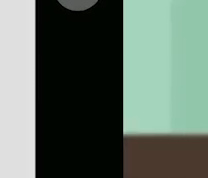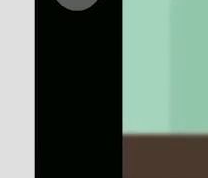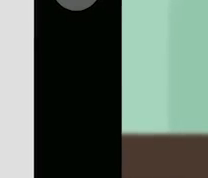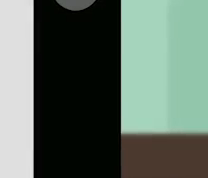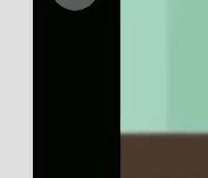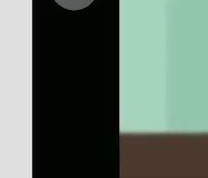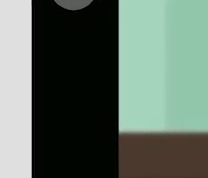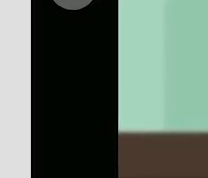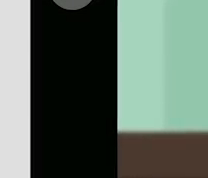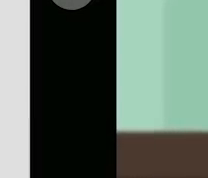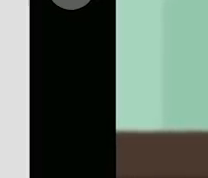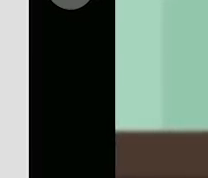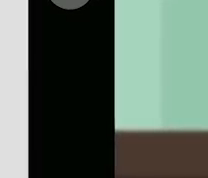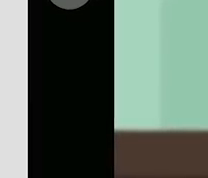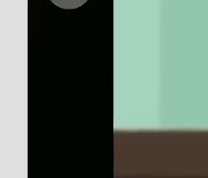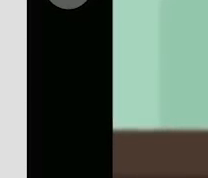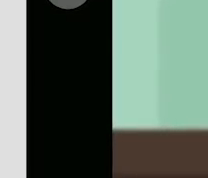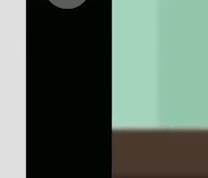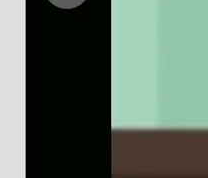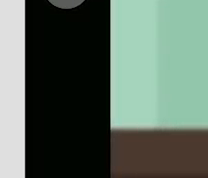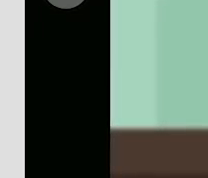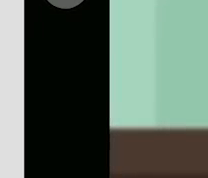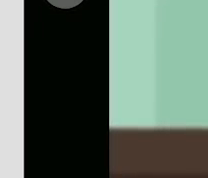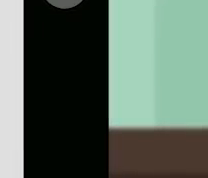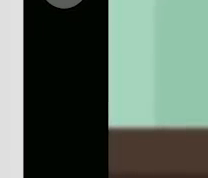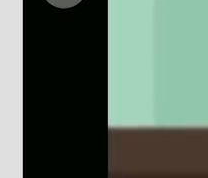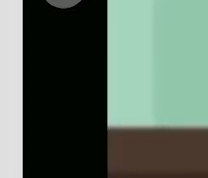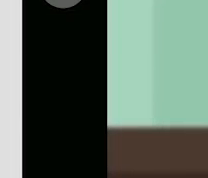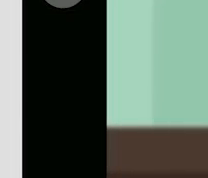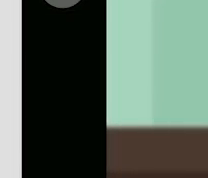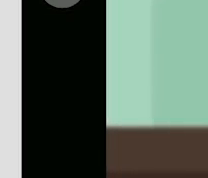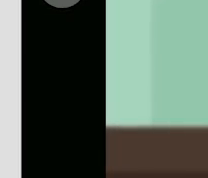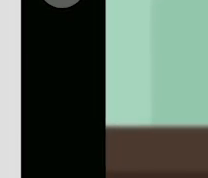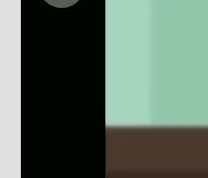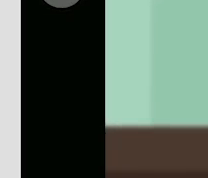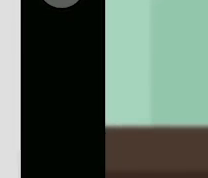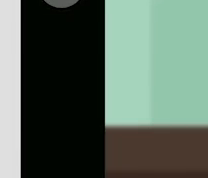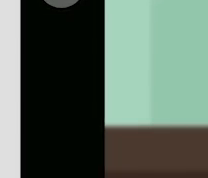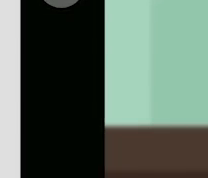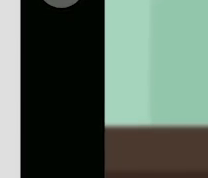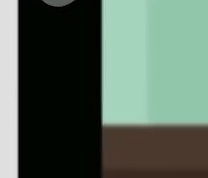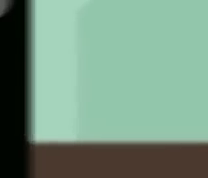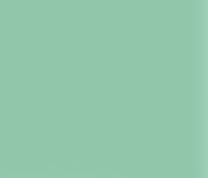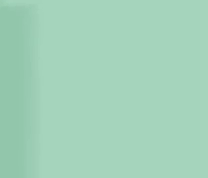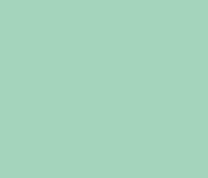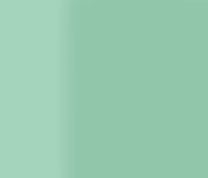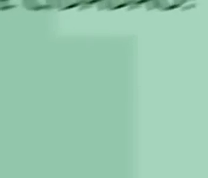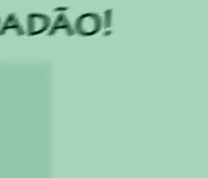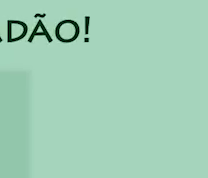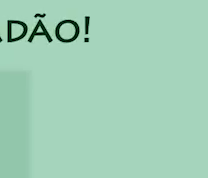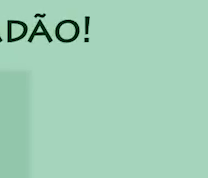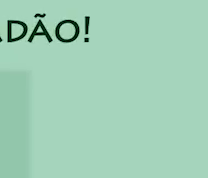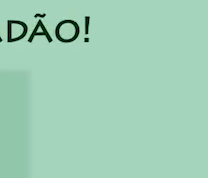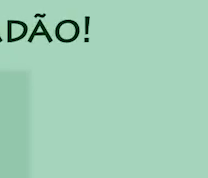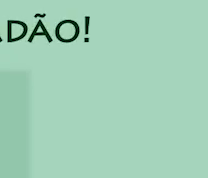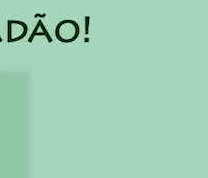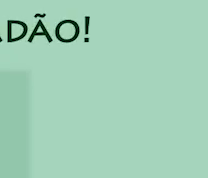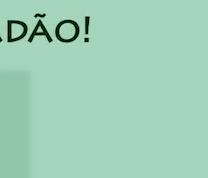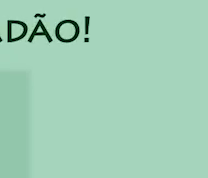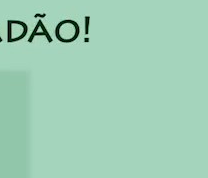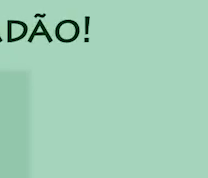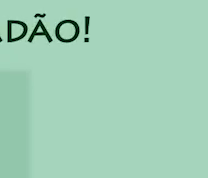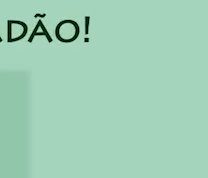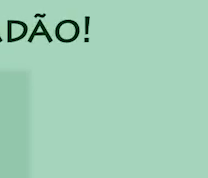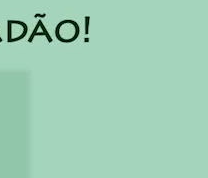uma foto da propaganda, identificar o tipo de propaganda, o local, o candidato e o partido. Pronto, está feita a denúncia e